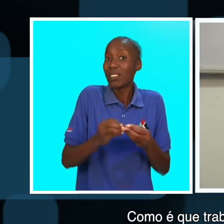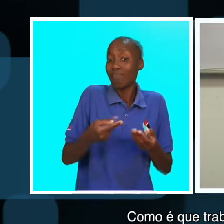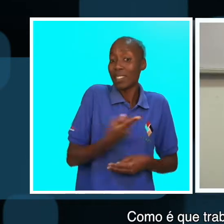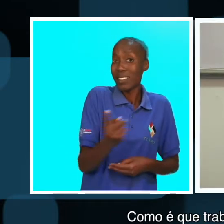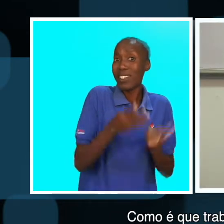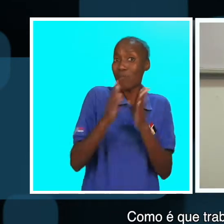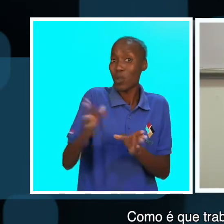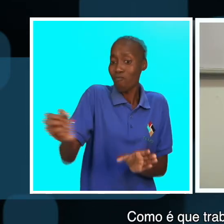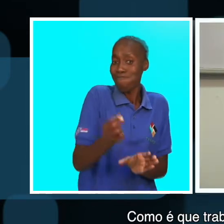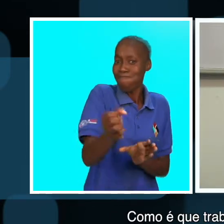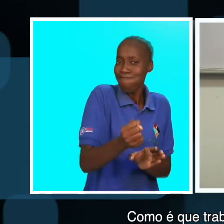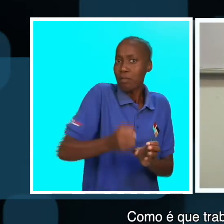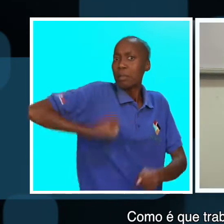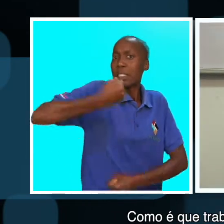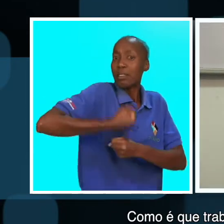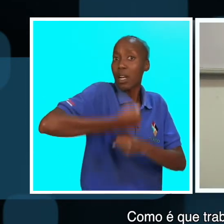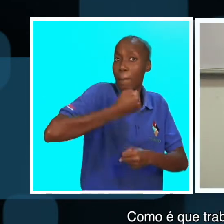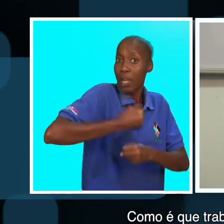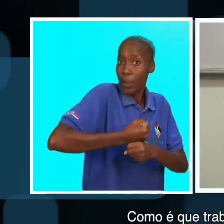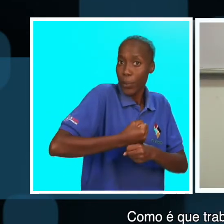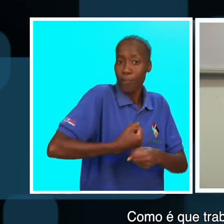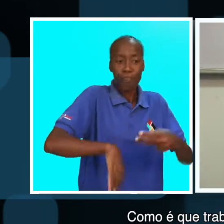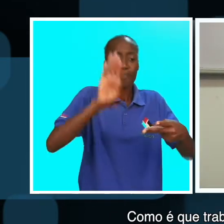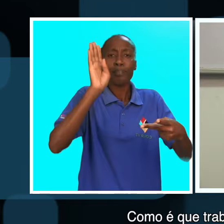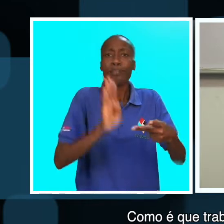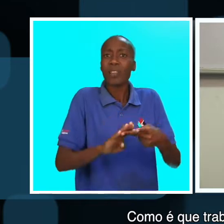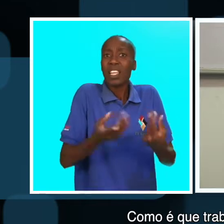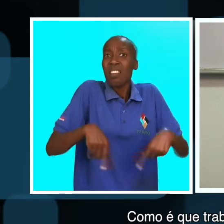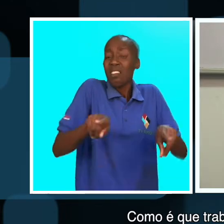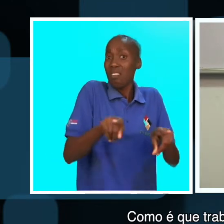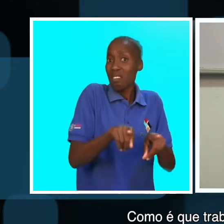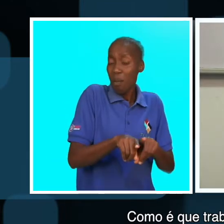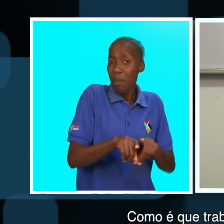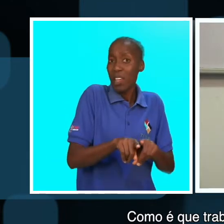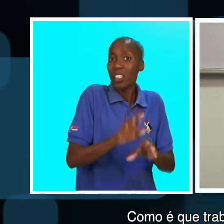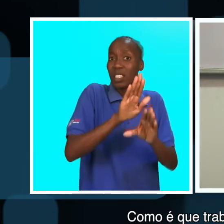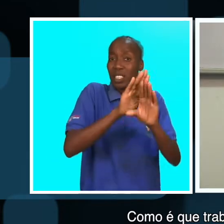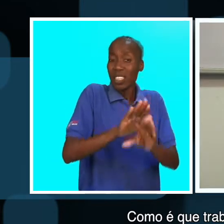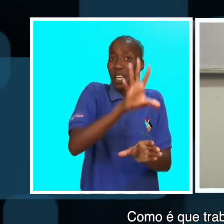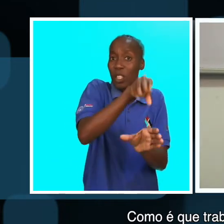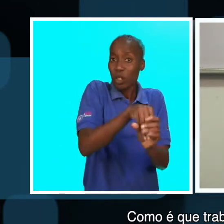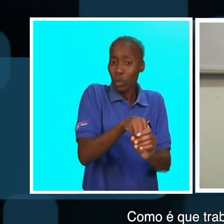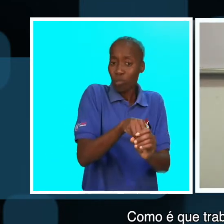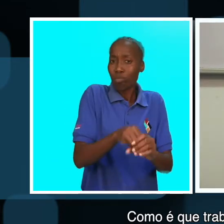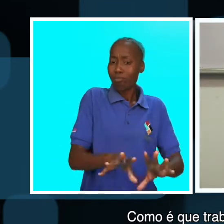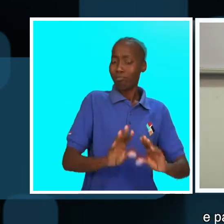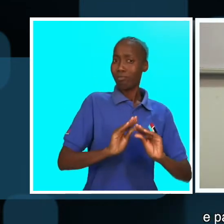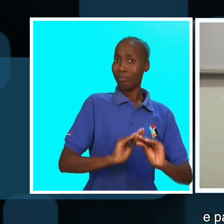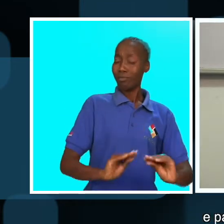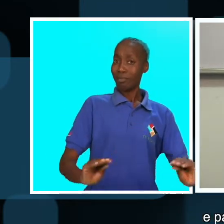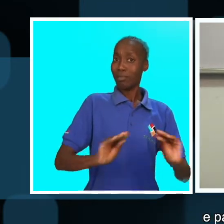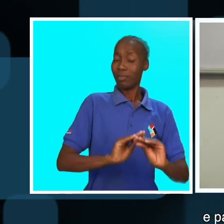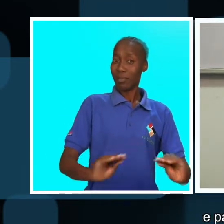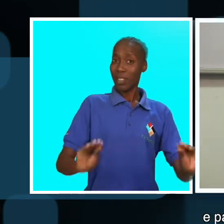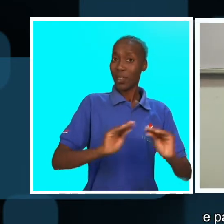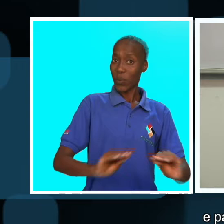trabalham Que os associados Sejam integrados no mercado do emprego E também